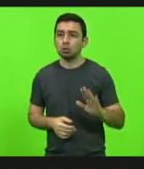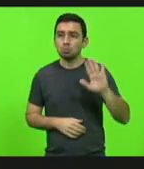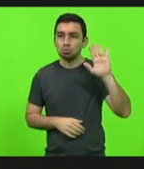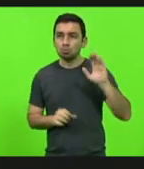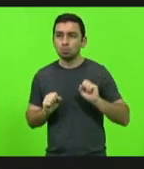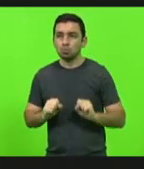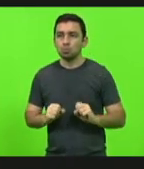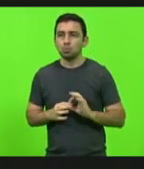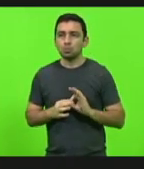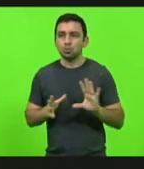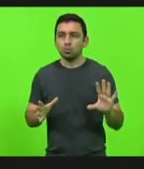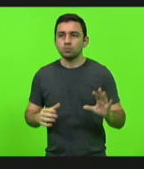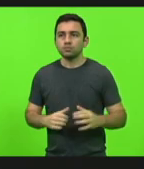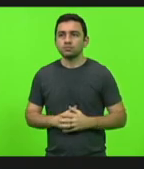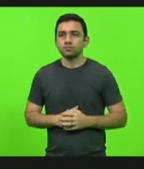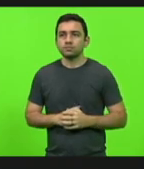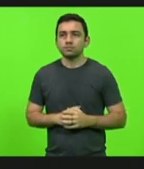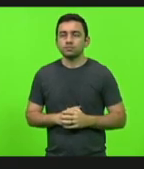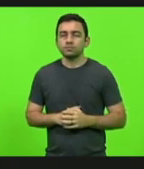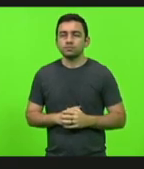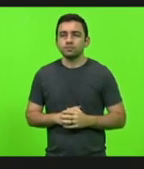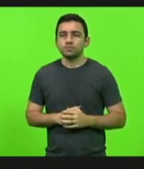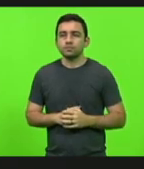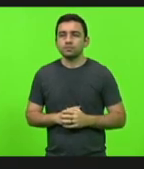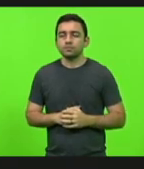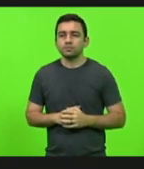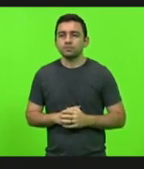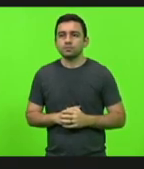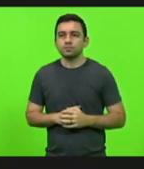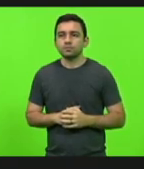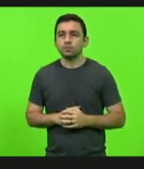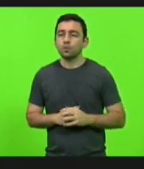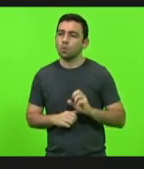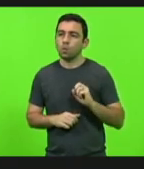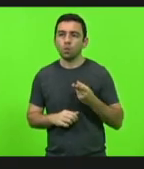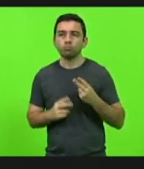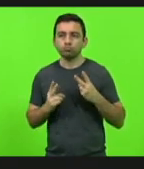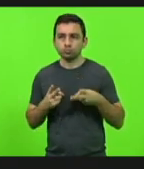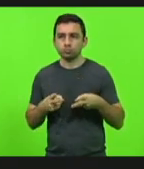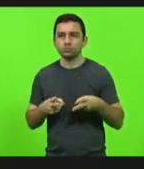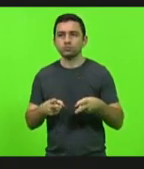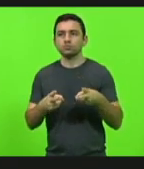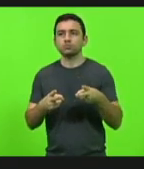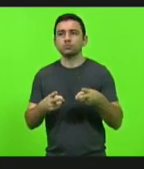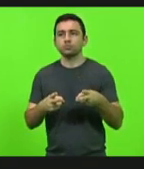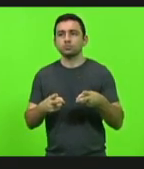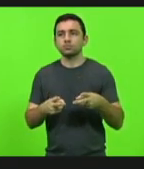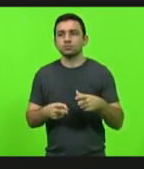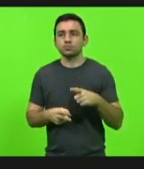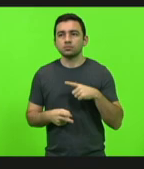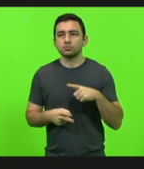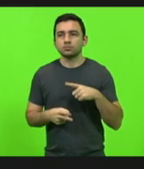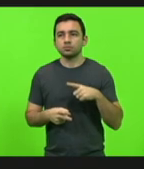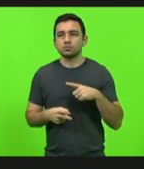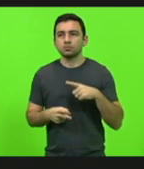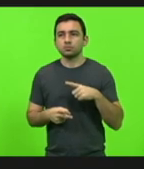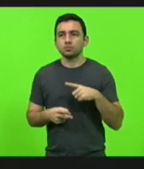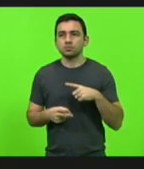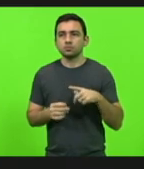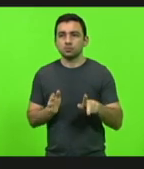se manifestar a respeito do que nós ouvimos ou seguimos a nossa a nossa